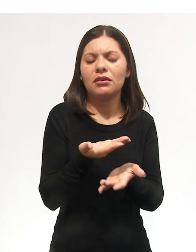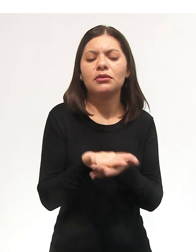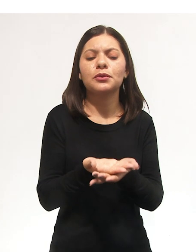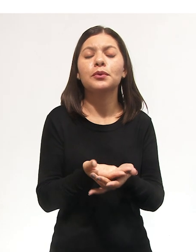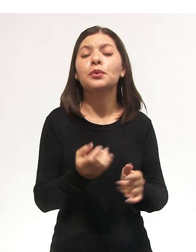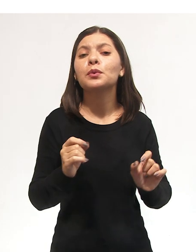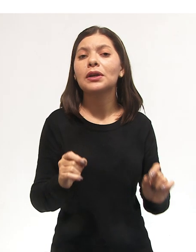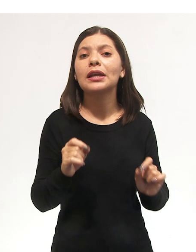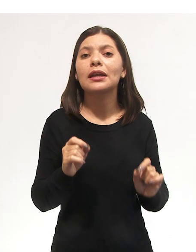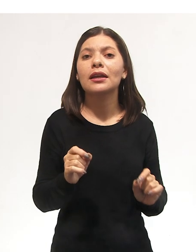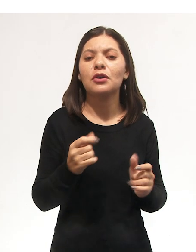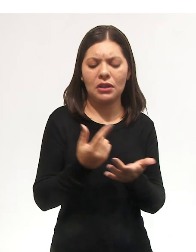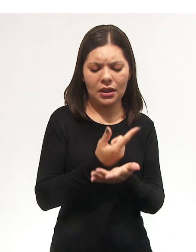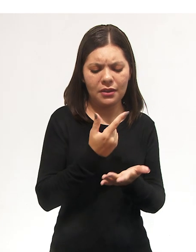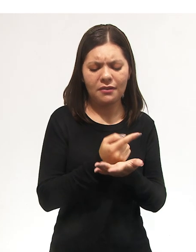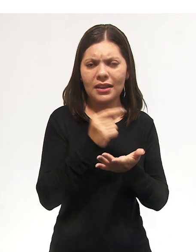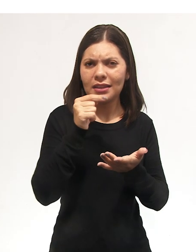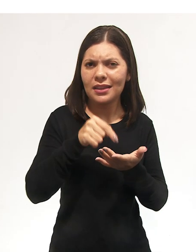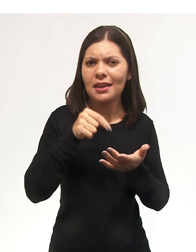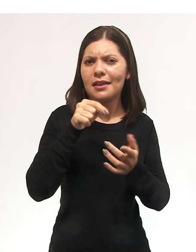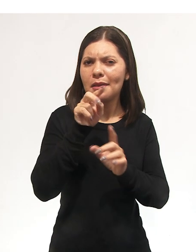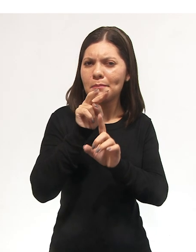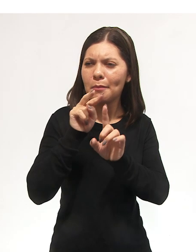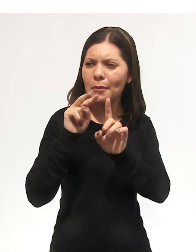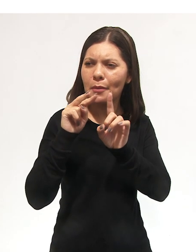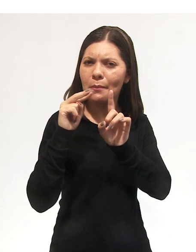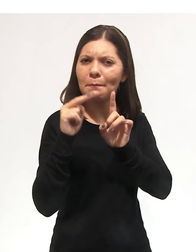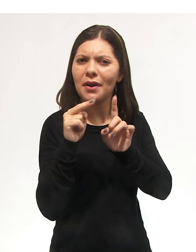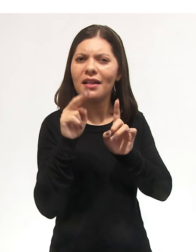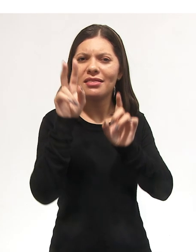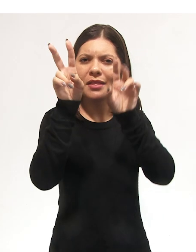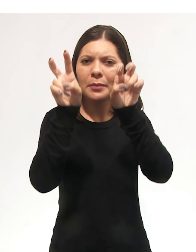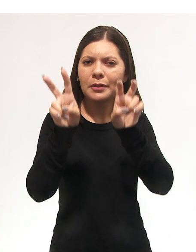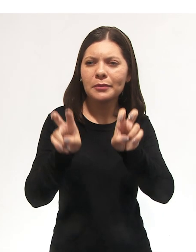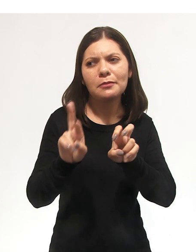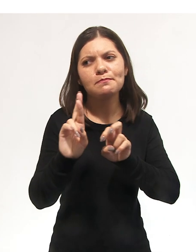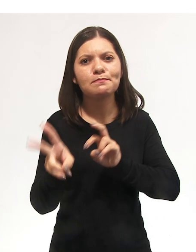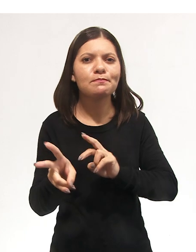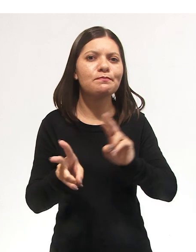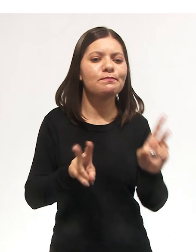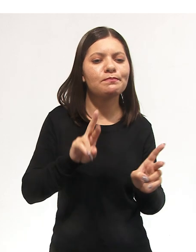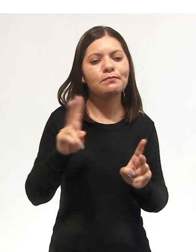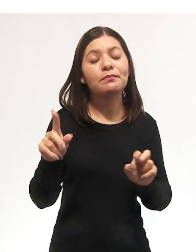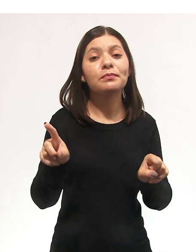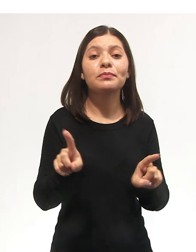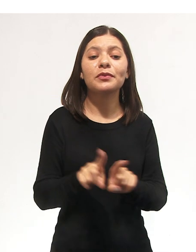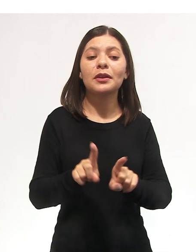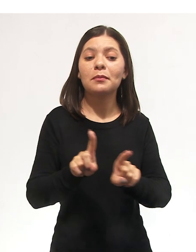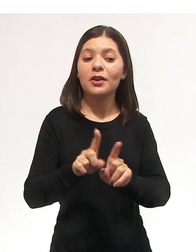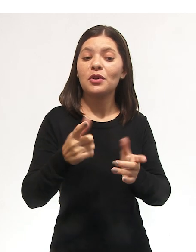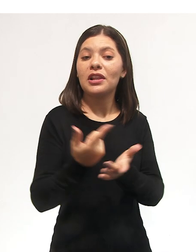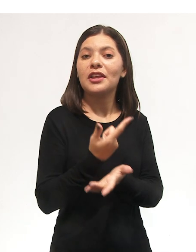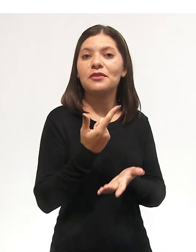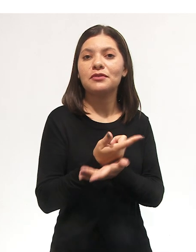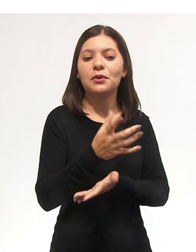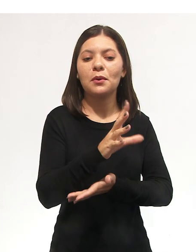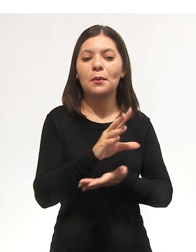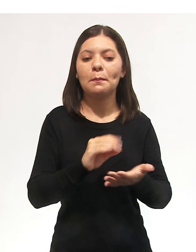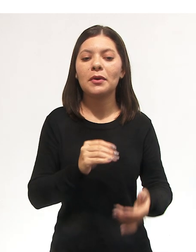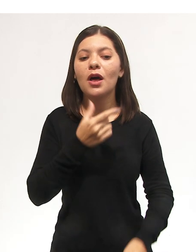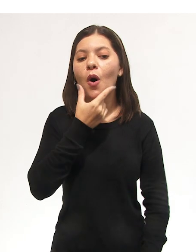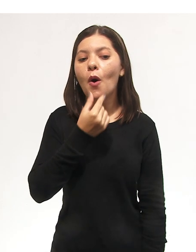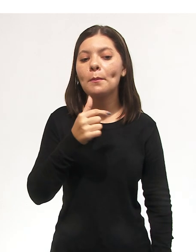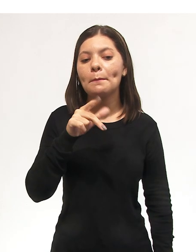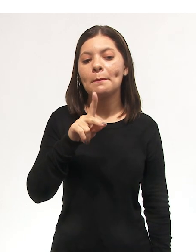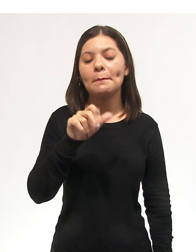aqui, eles têm perspectivas sobre diferentes assuntos. E o nosso livro está se baseando no Pablo Bes, que